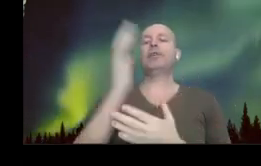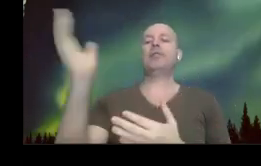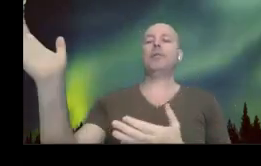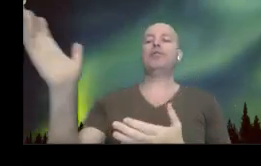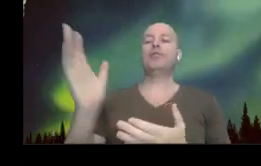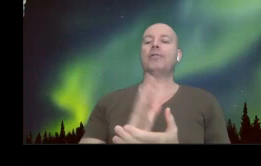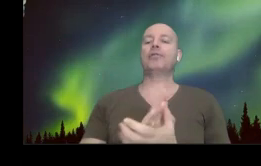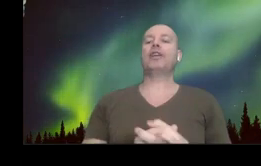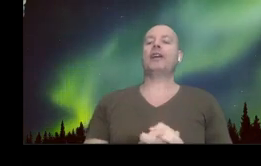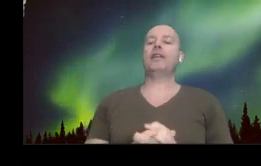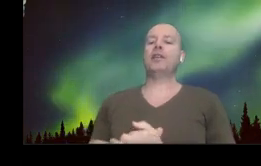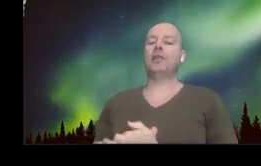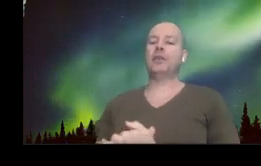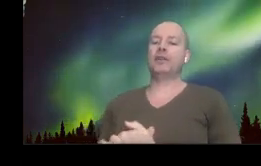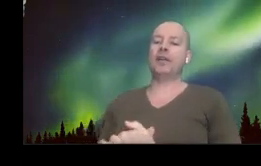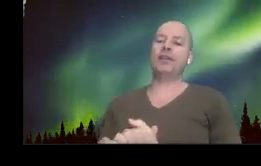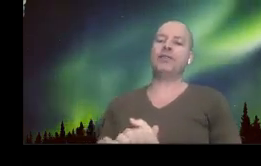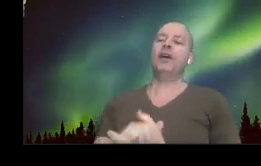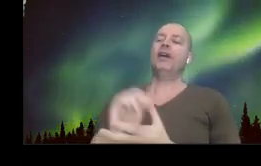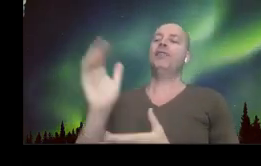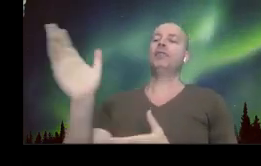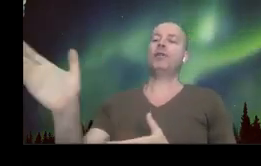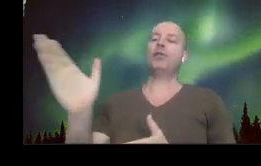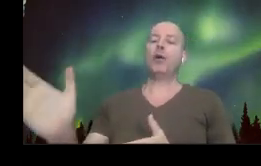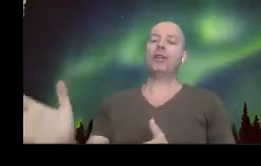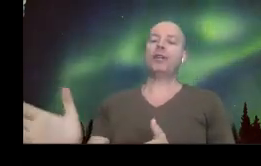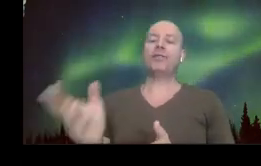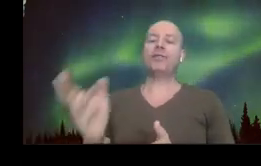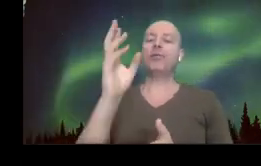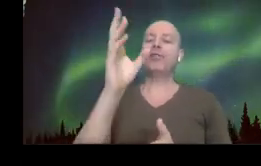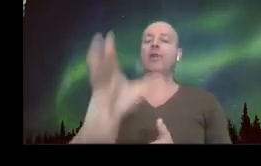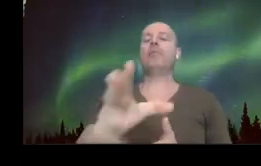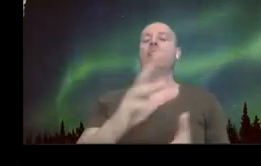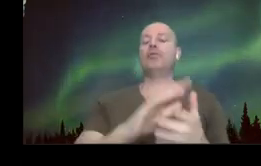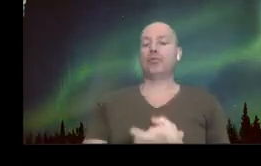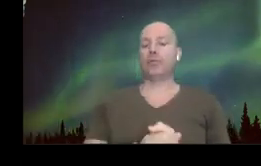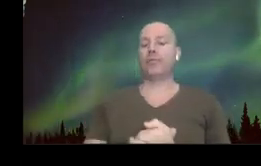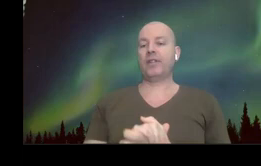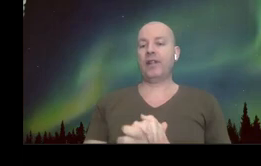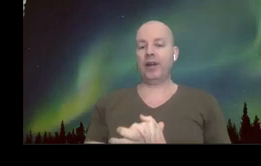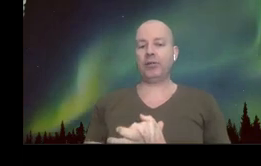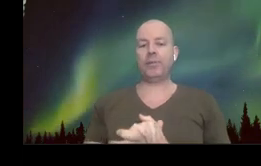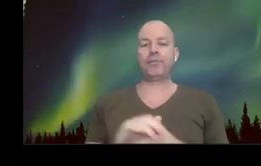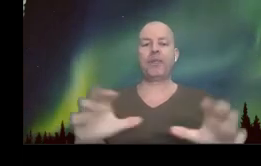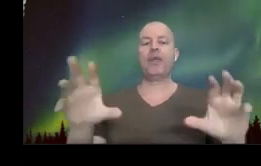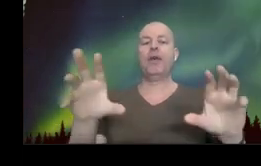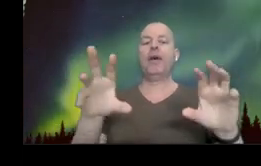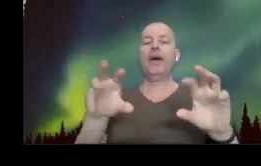vocês potencialmente um dia vão ser analistas ambientais e vão ter que tomar uma decisão e vão lembrar disso. Tá